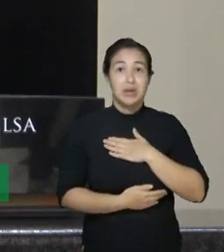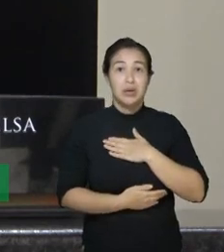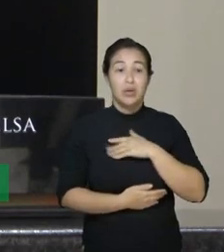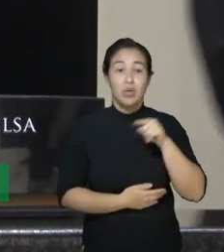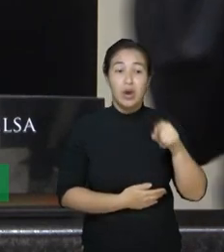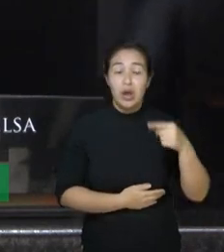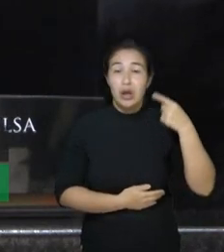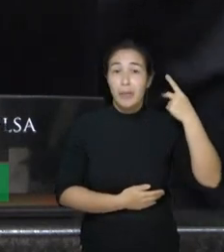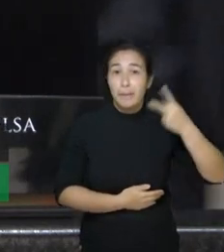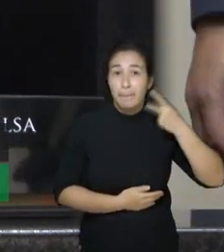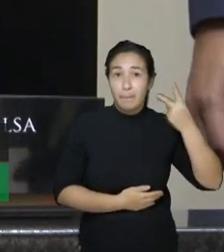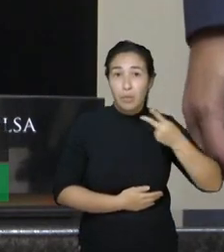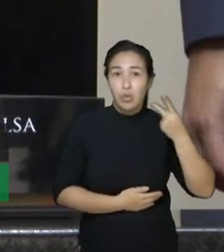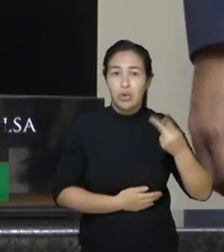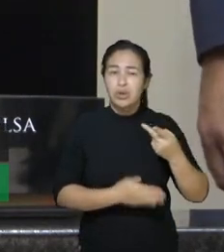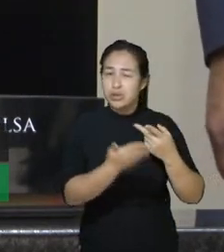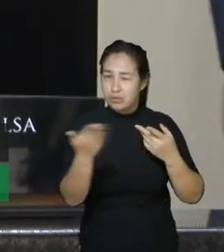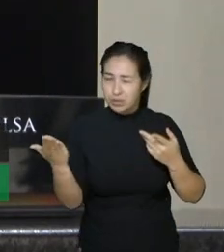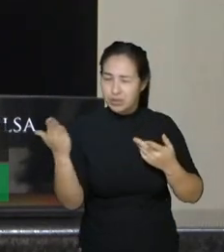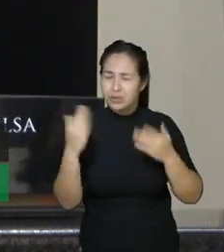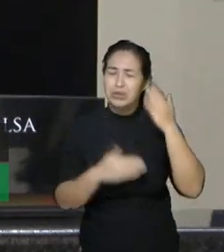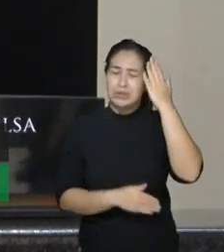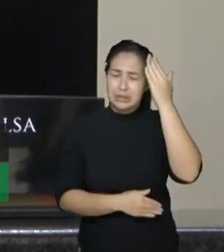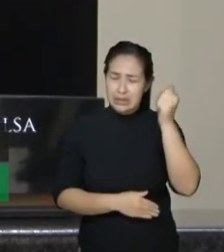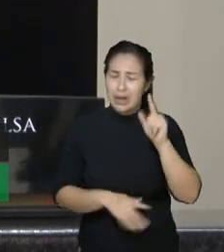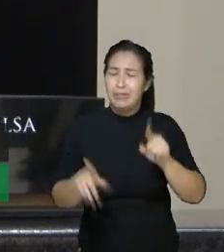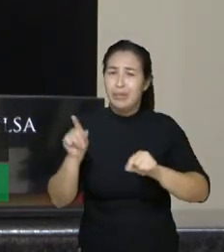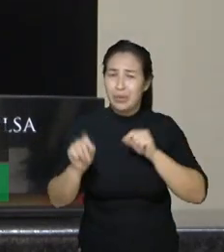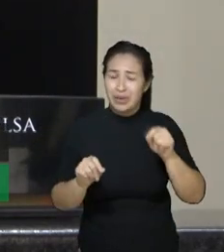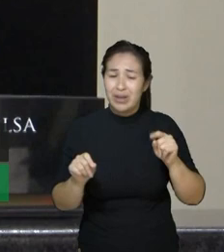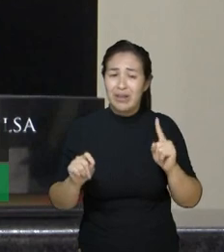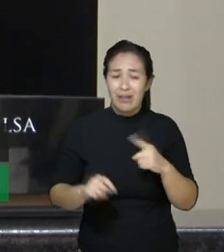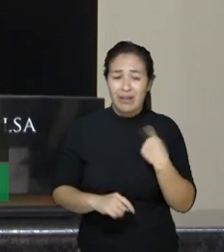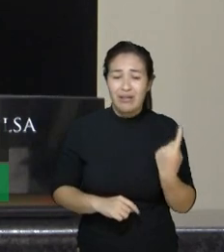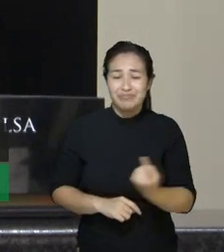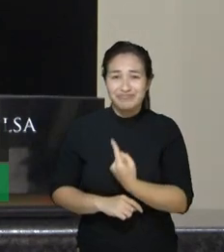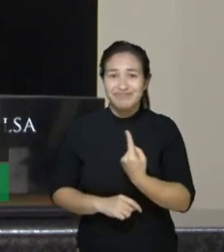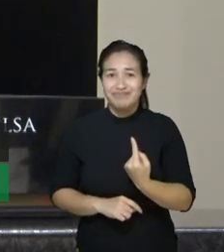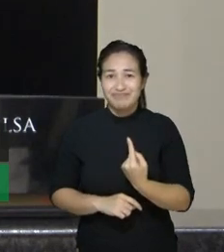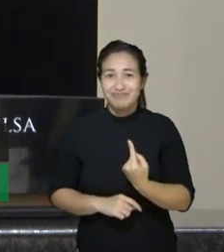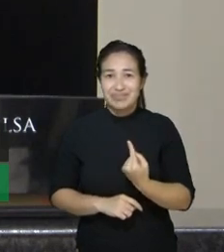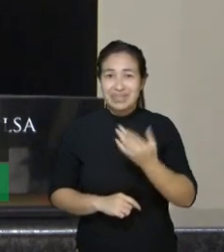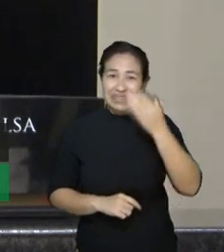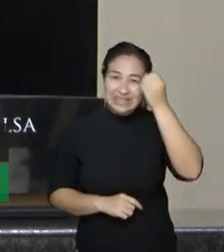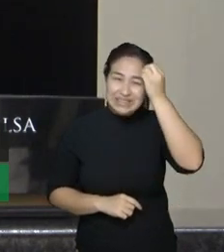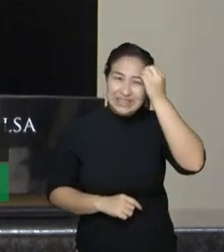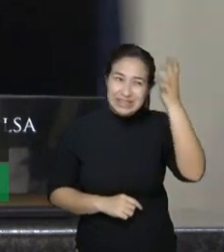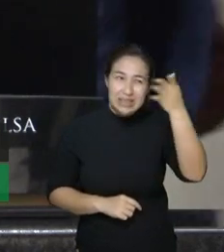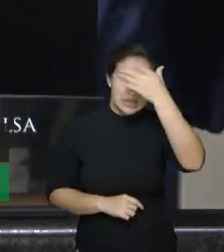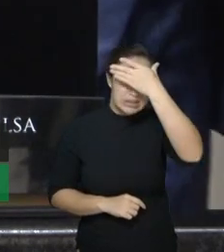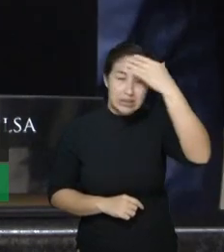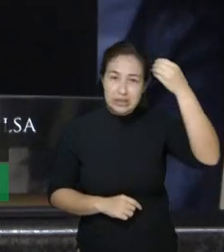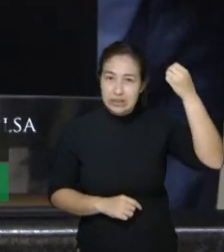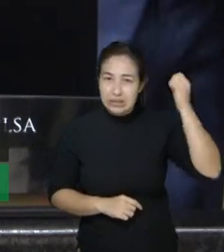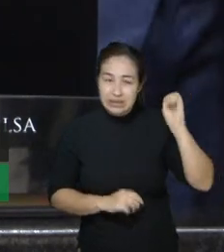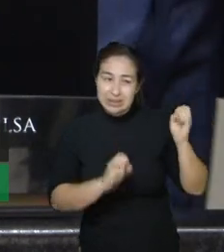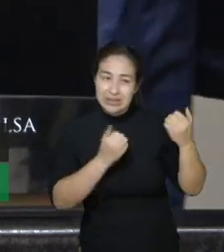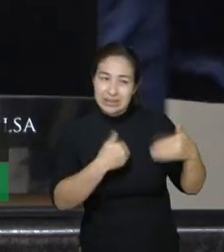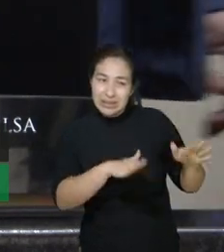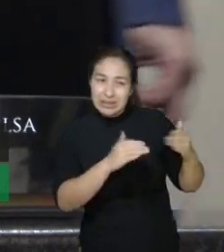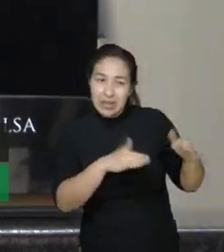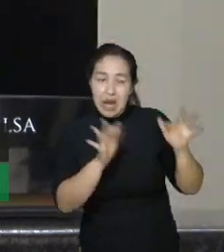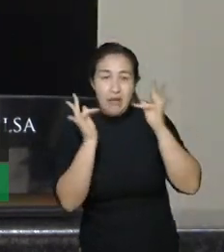política sabem o quanto a gente esquece a família da